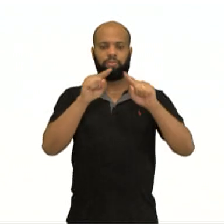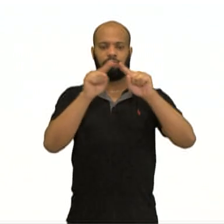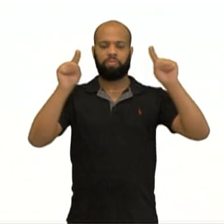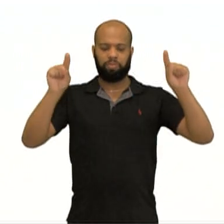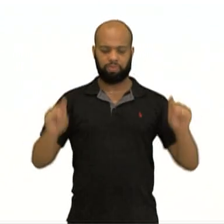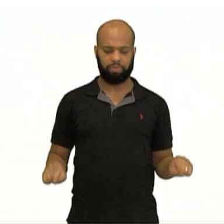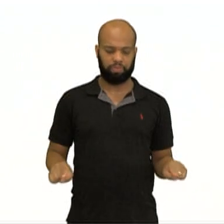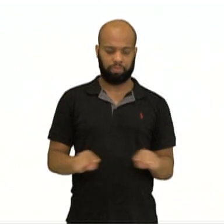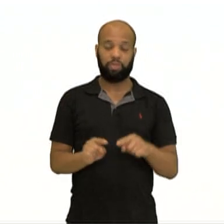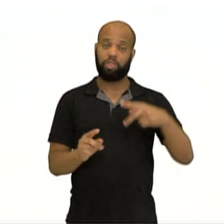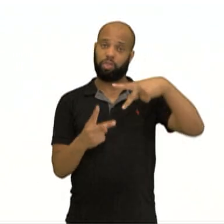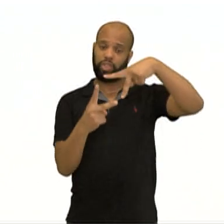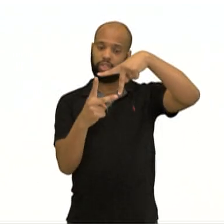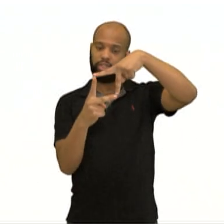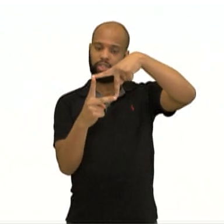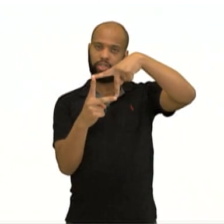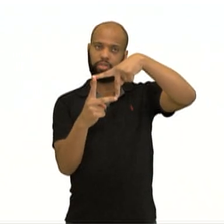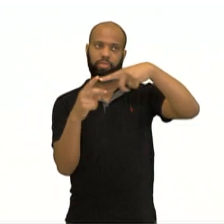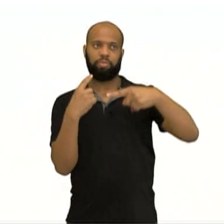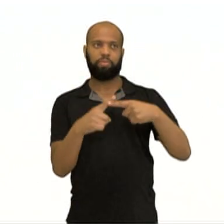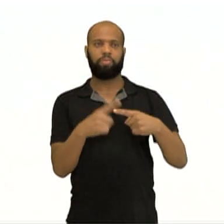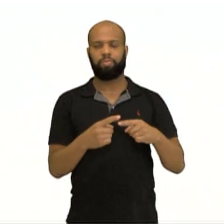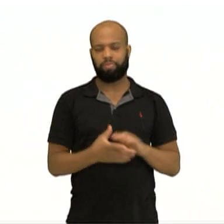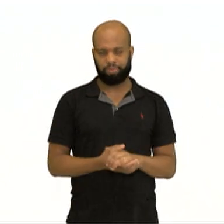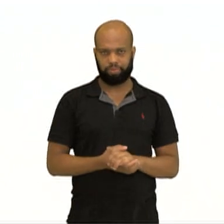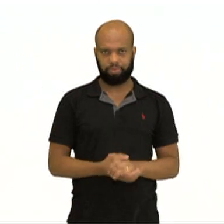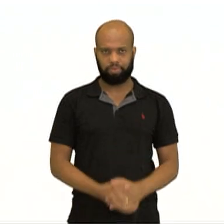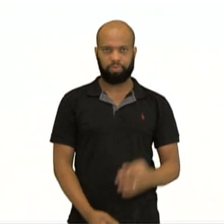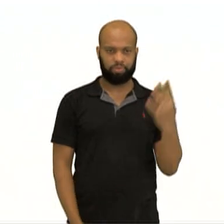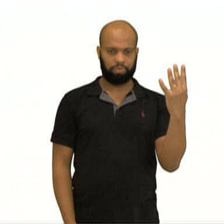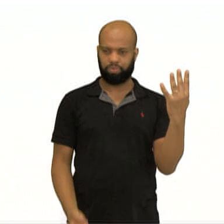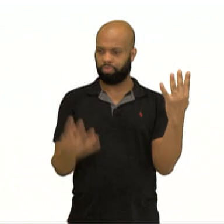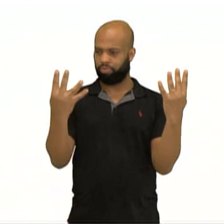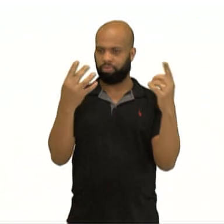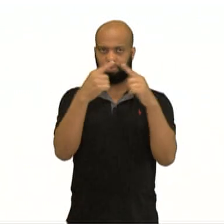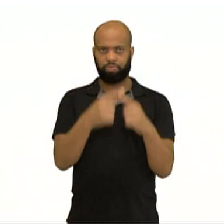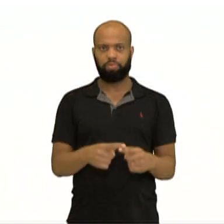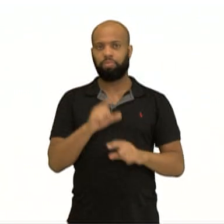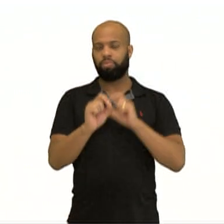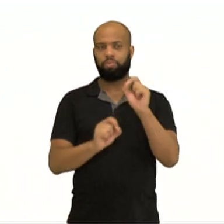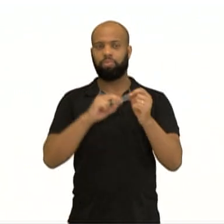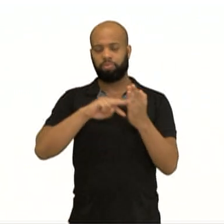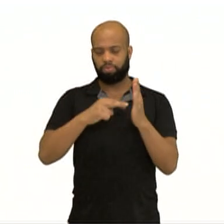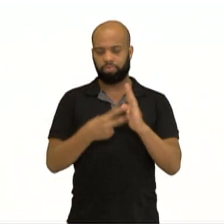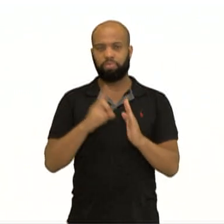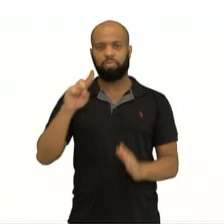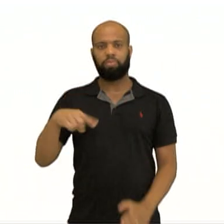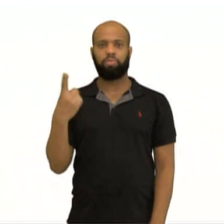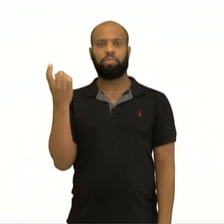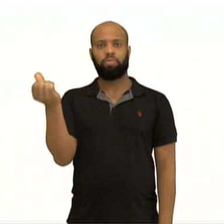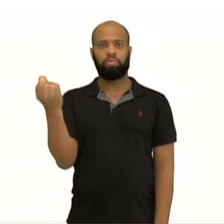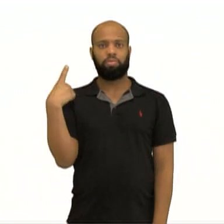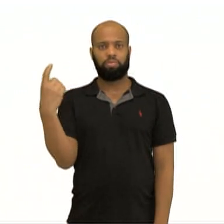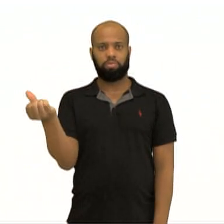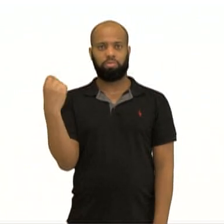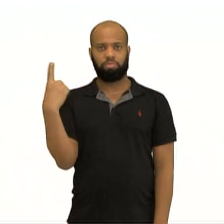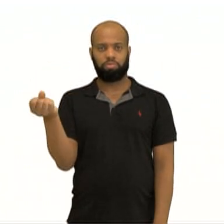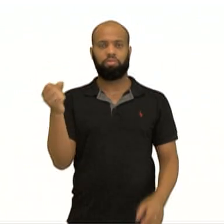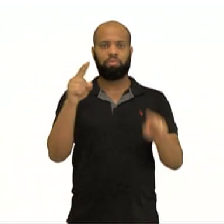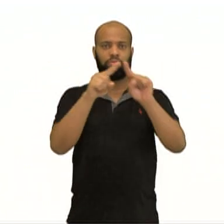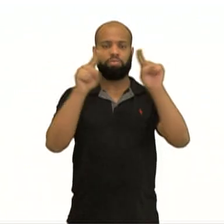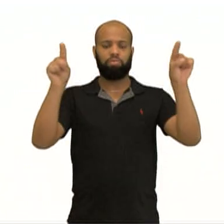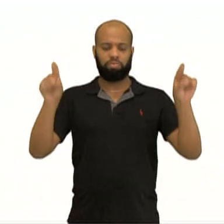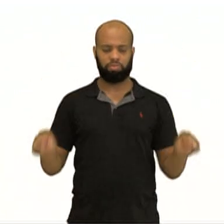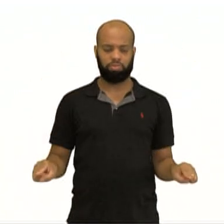quadrado. Porque realmente, ó, 4 vezes 4, aqui igual, né? Tá 4 ao quadrado. 4 vezes 4 eu consigo fazer um